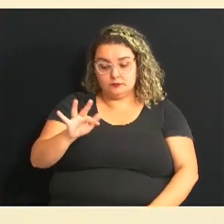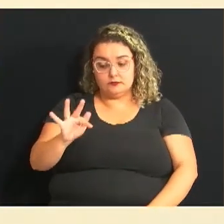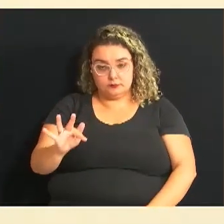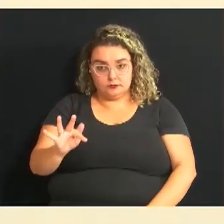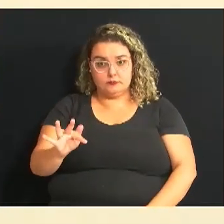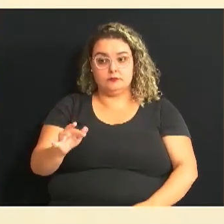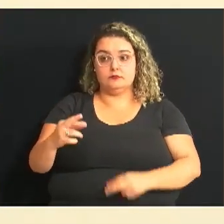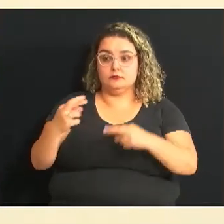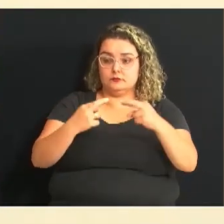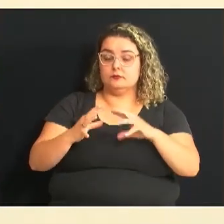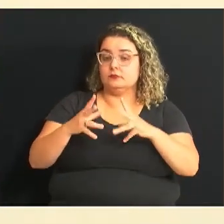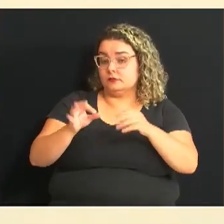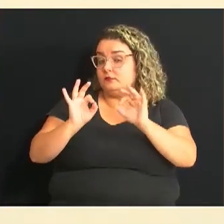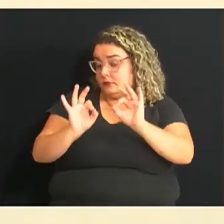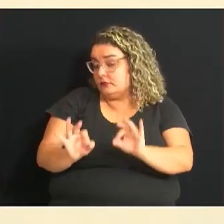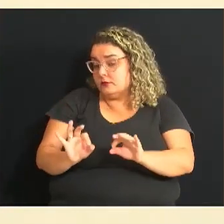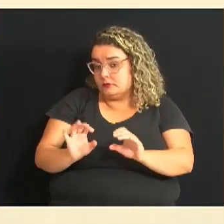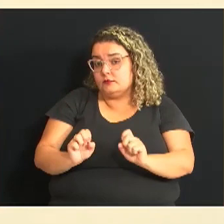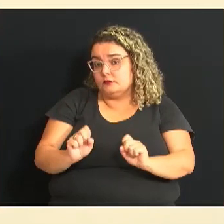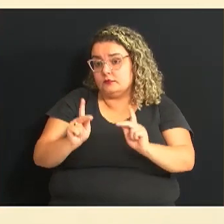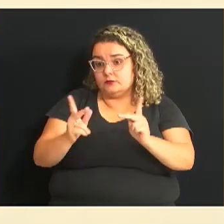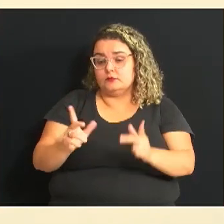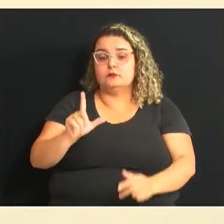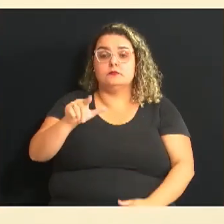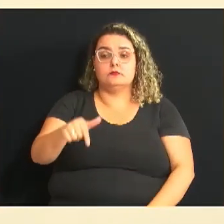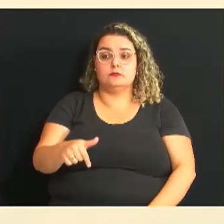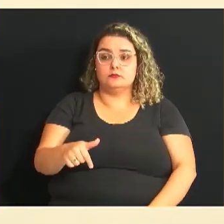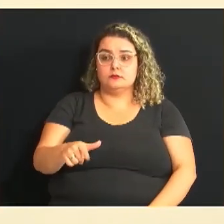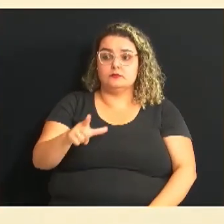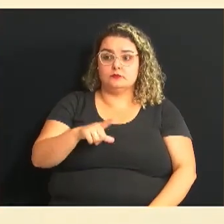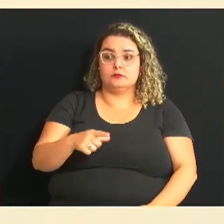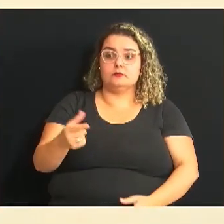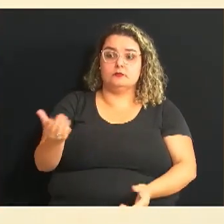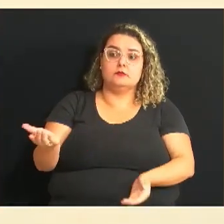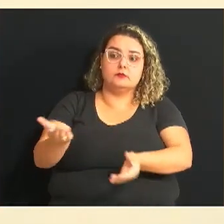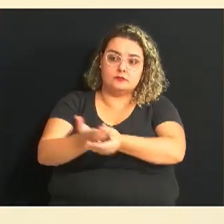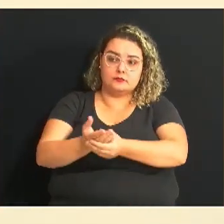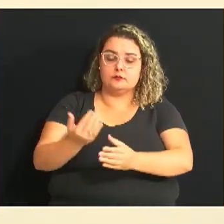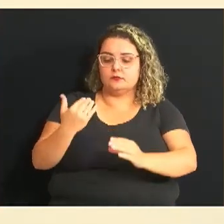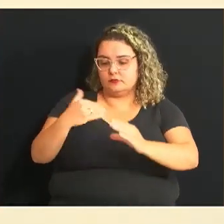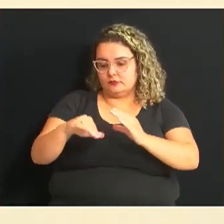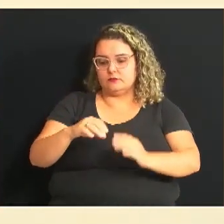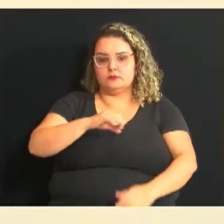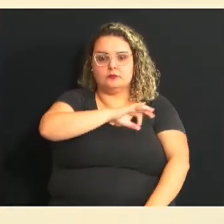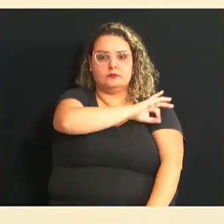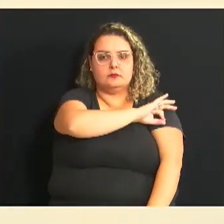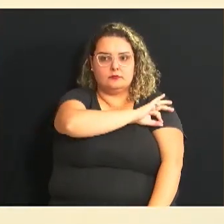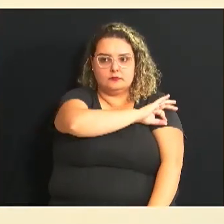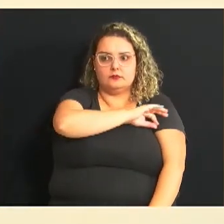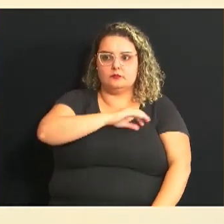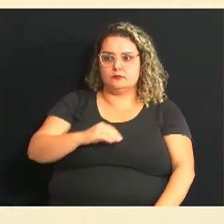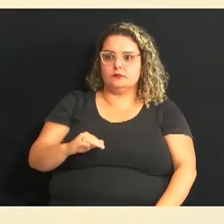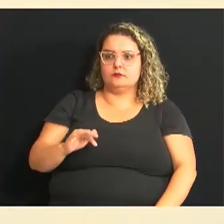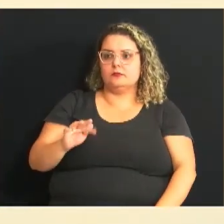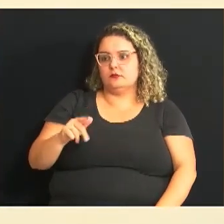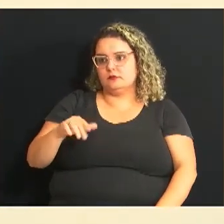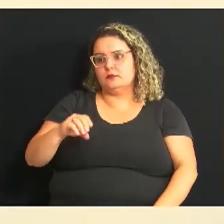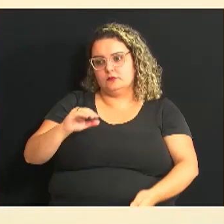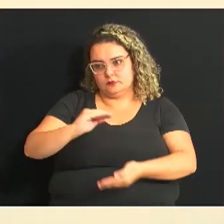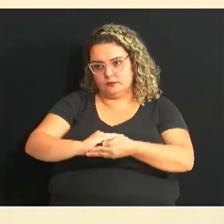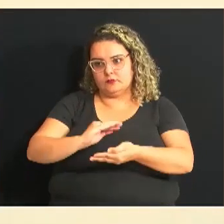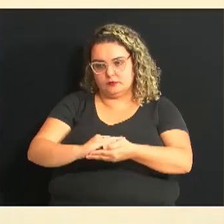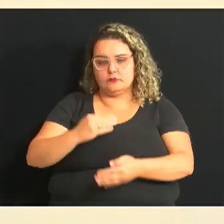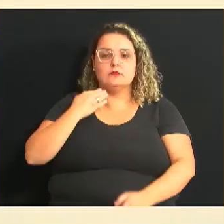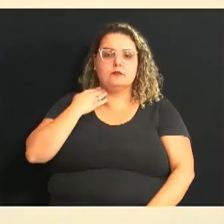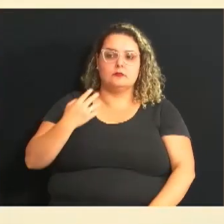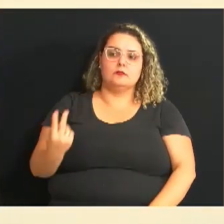tudo ok, depois ela gera um arquivo e encaminha para a prefeitura, né? Encaminha para a conta do fundo, né? No caso, né? Tá. Os